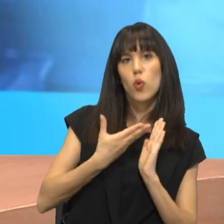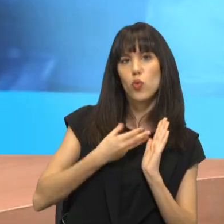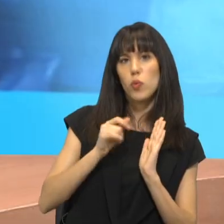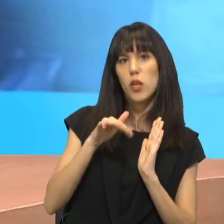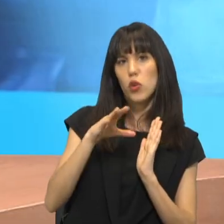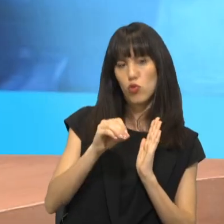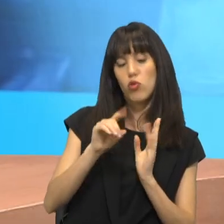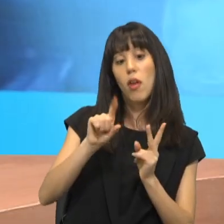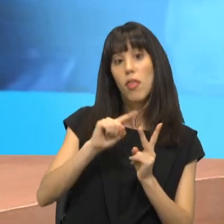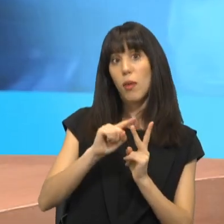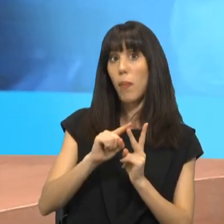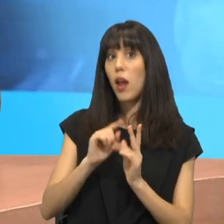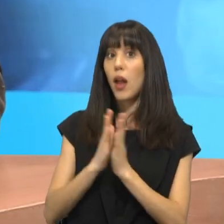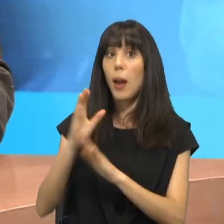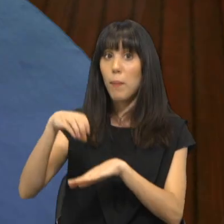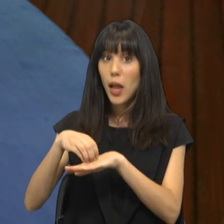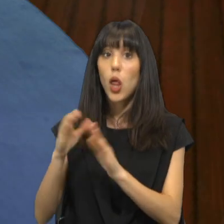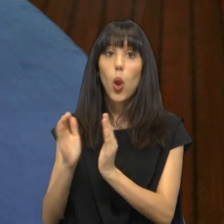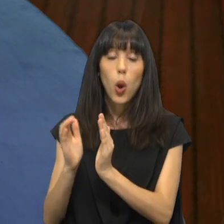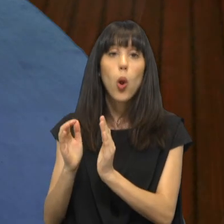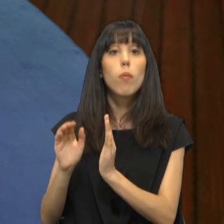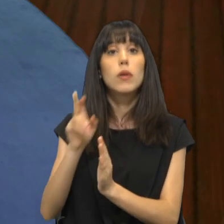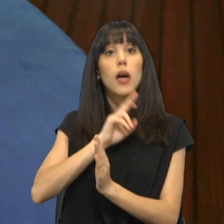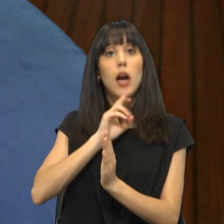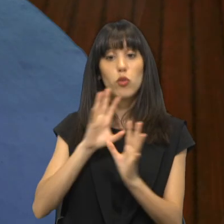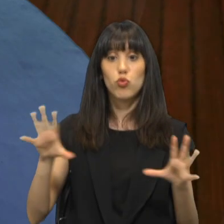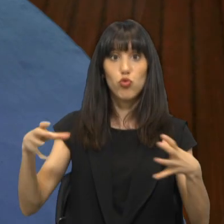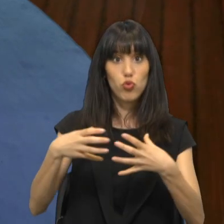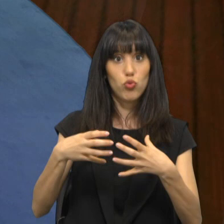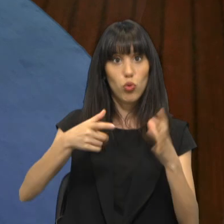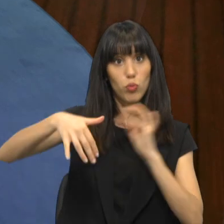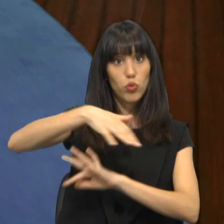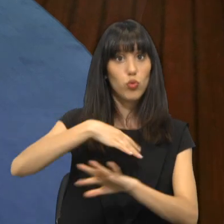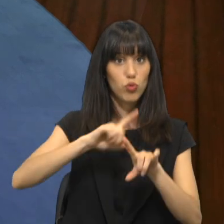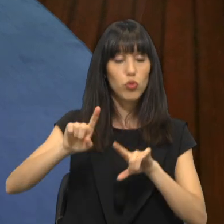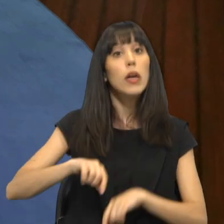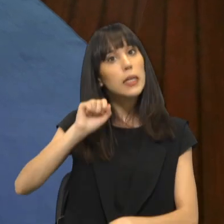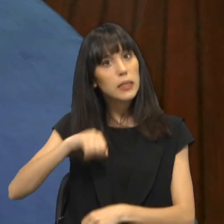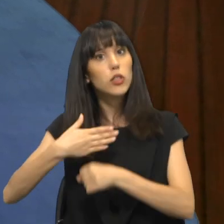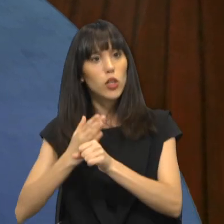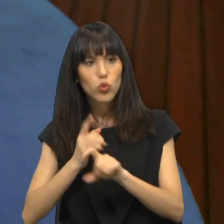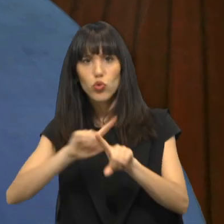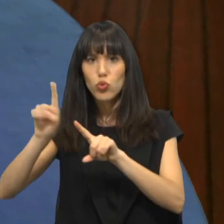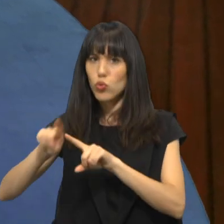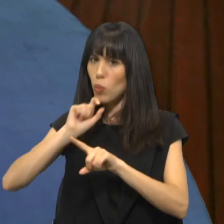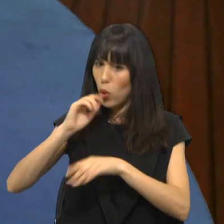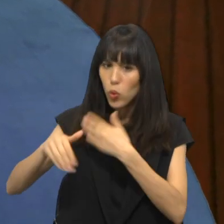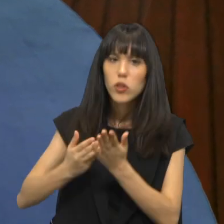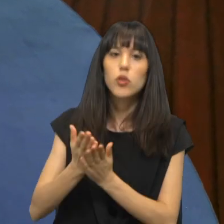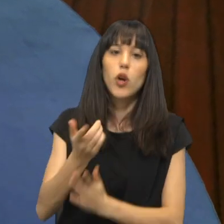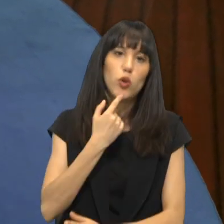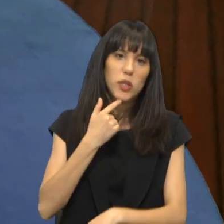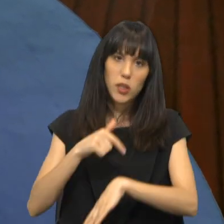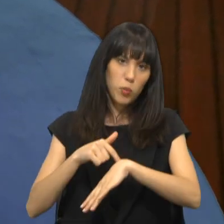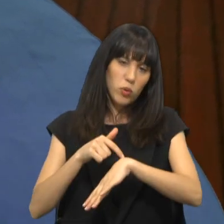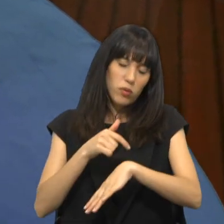forma juntou essas várias personalidades. Portanto, todos estes setores, e podíamos continuar, claro. Eu percebo que não vamos ter